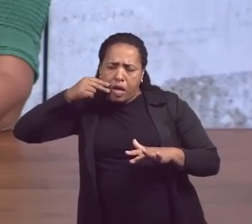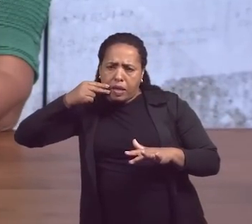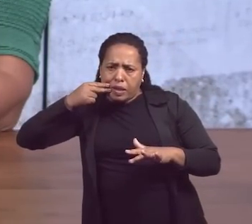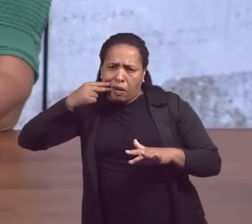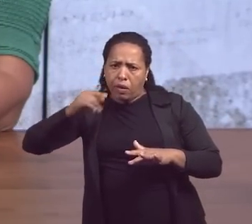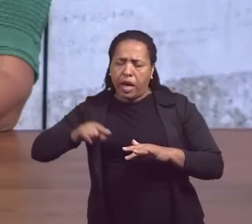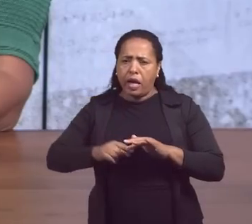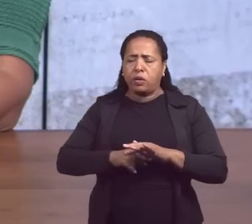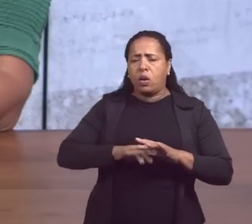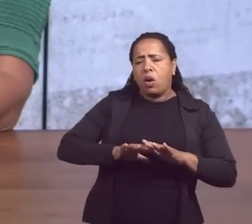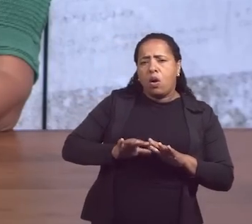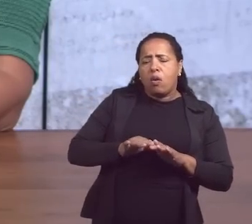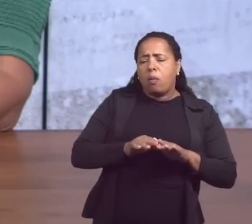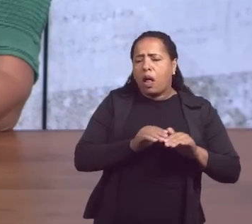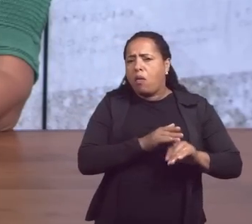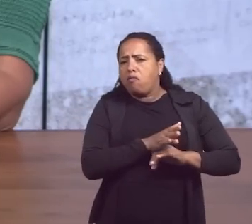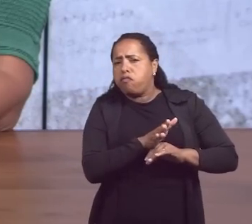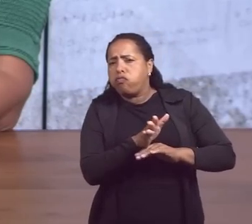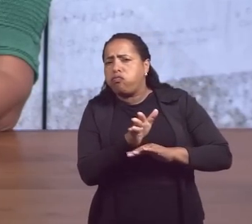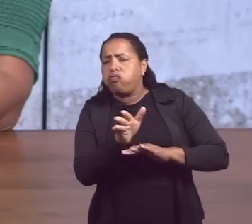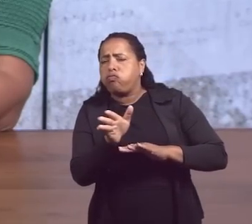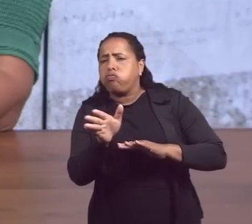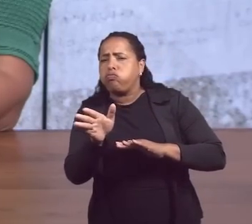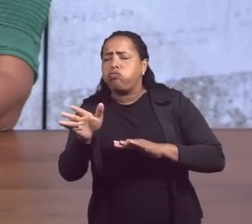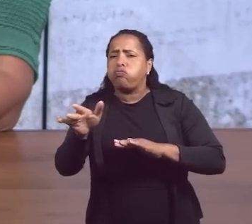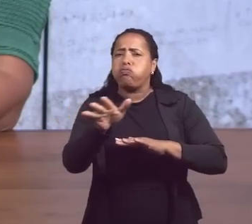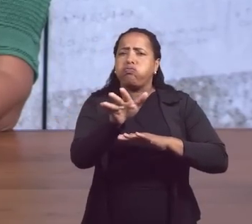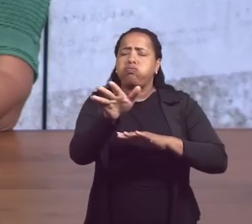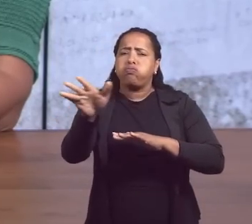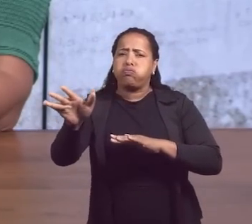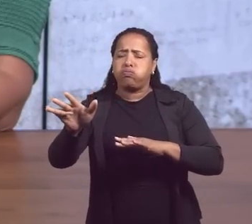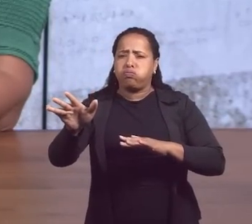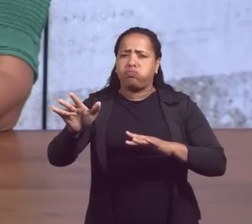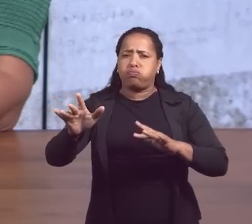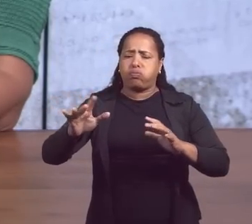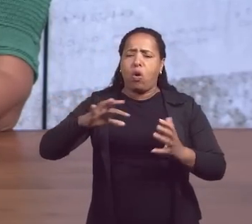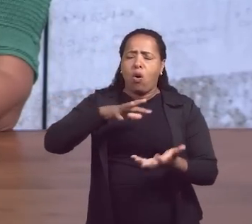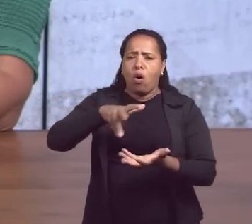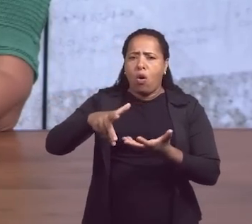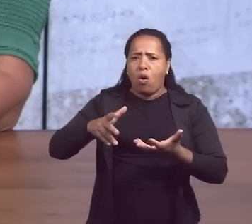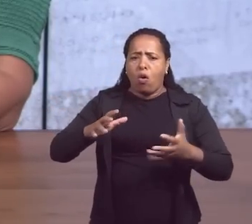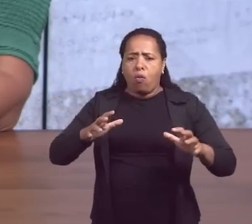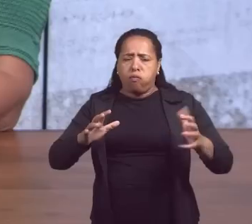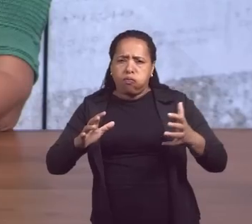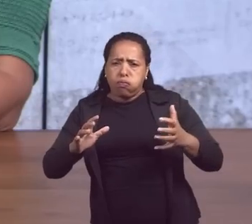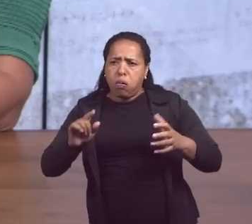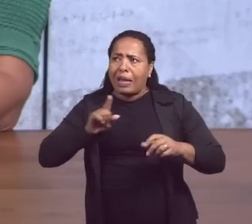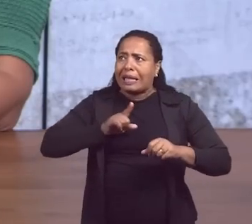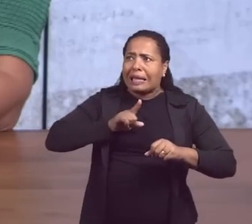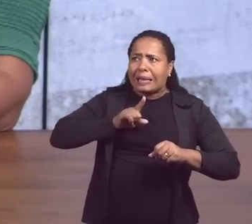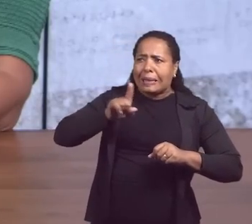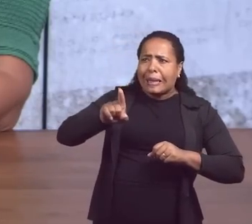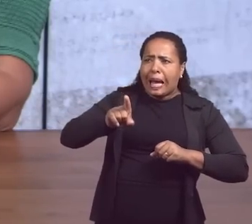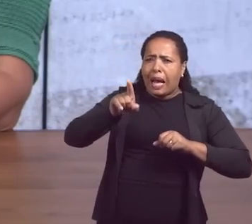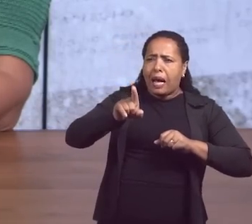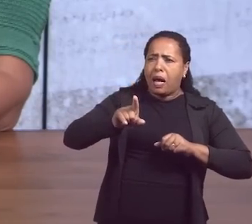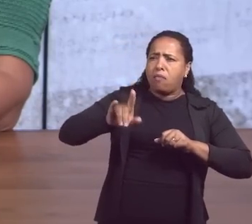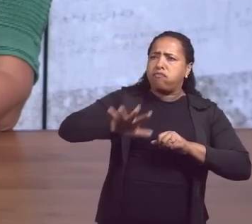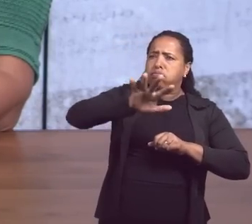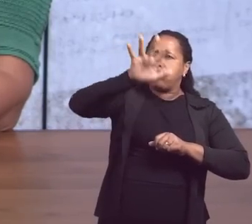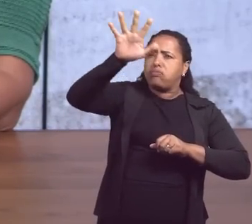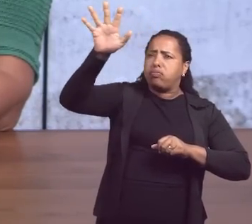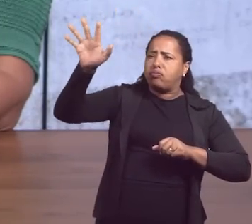e este termo vos irá rodeando do sul para a subida de Acrabim, e passará até